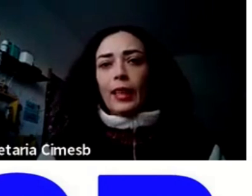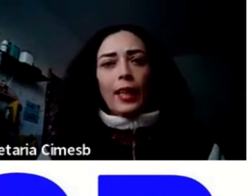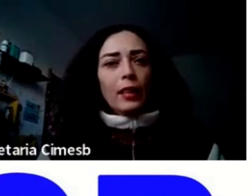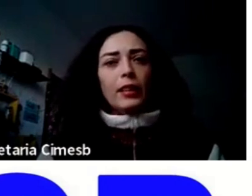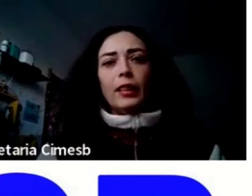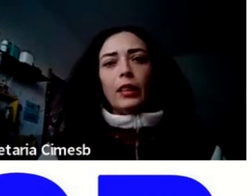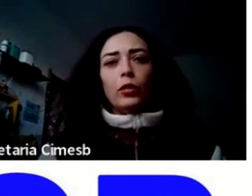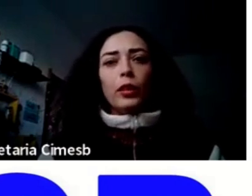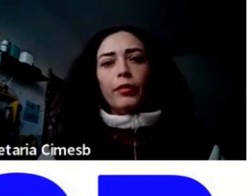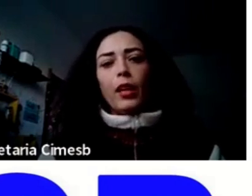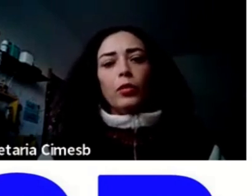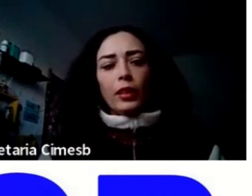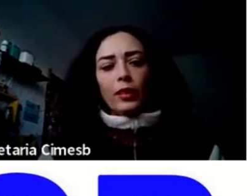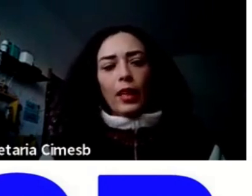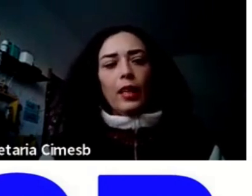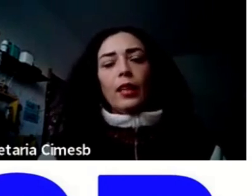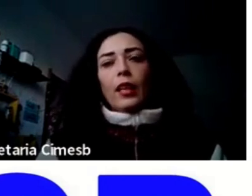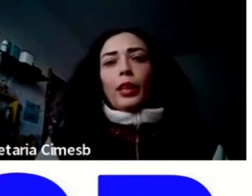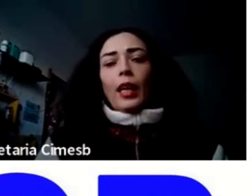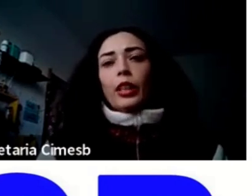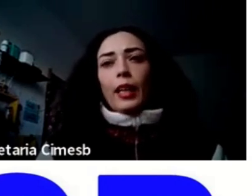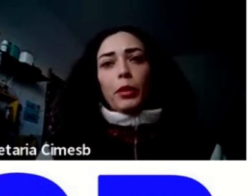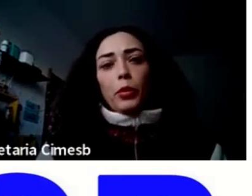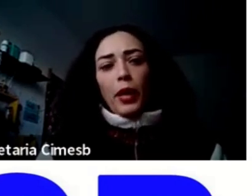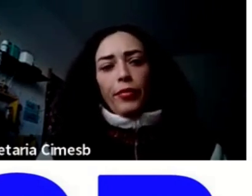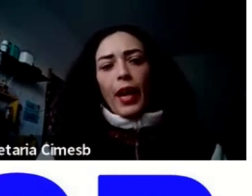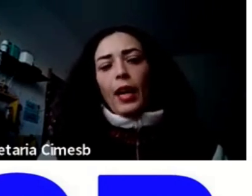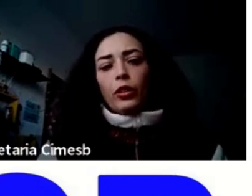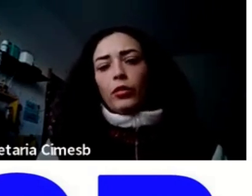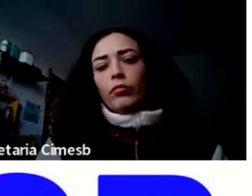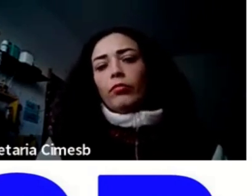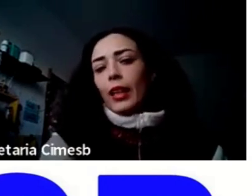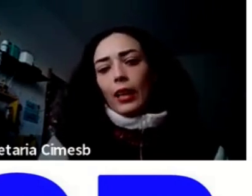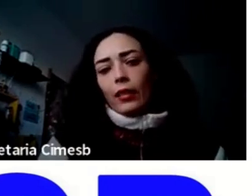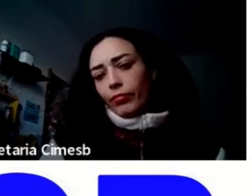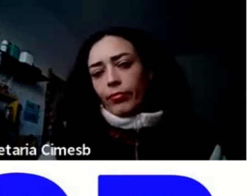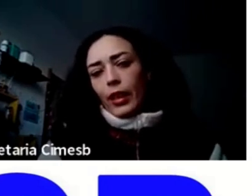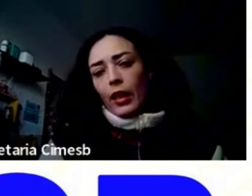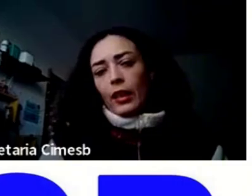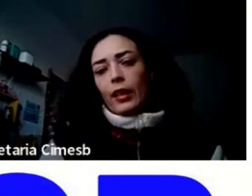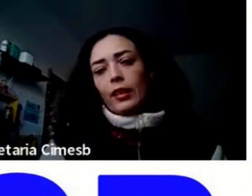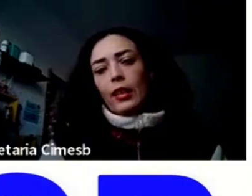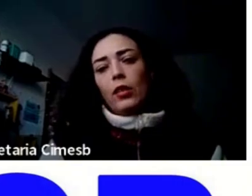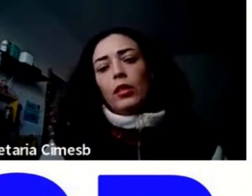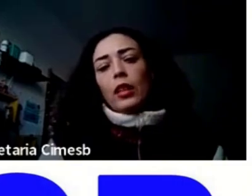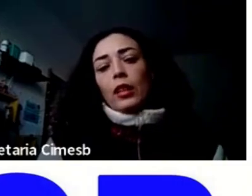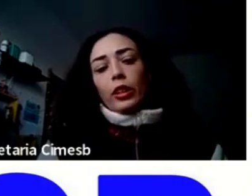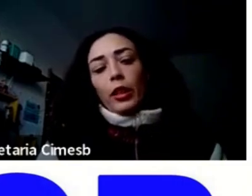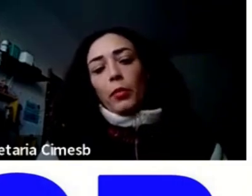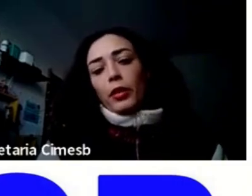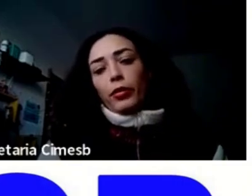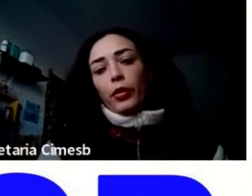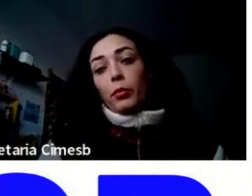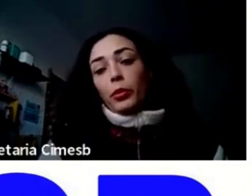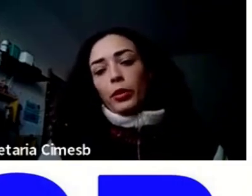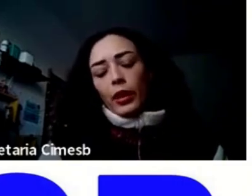por receio, assim, do que vai acontecer, por achar que a pessoa é frágil e não tem essa questão. E a